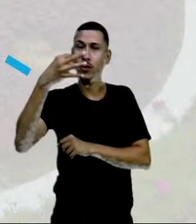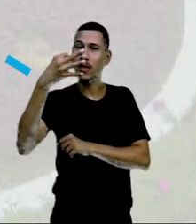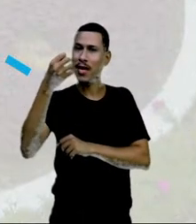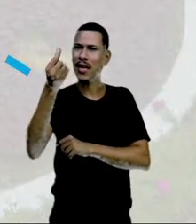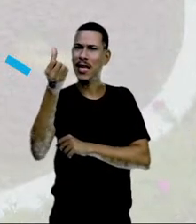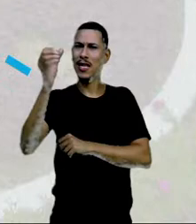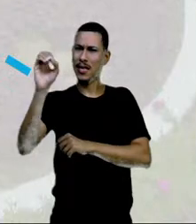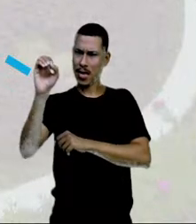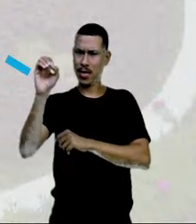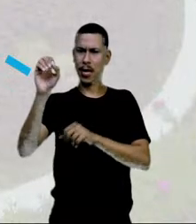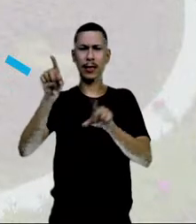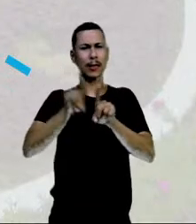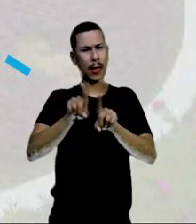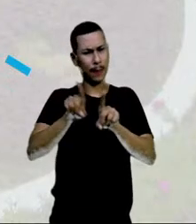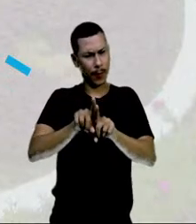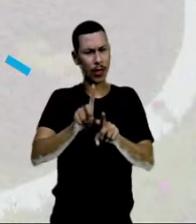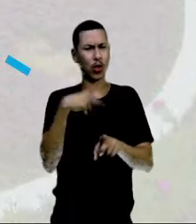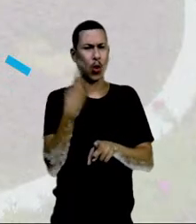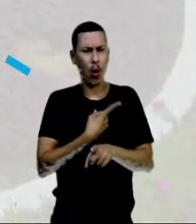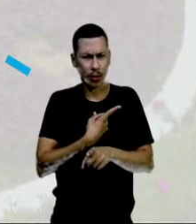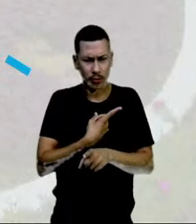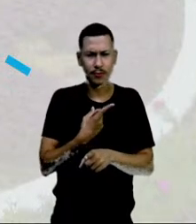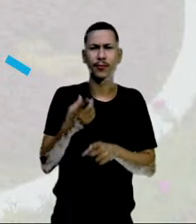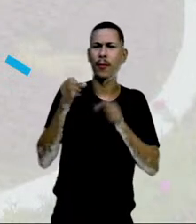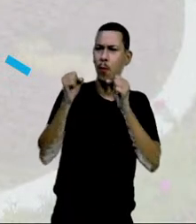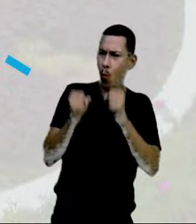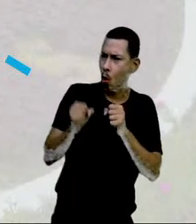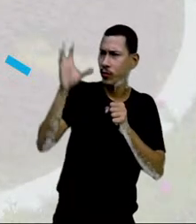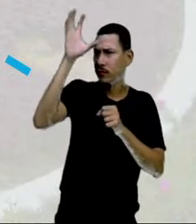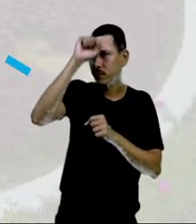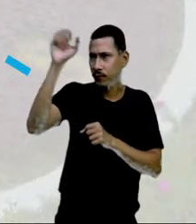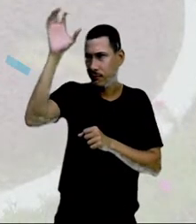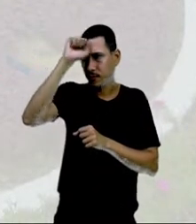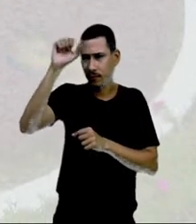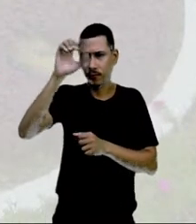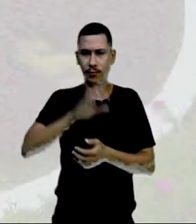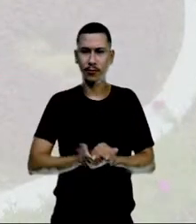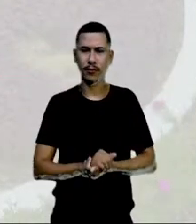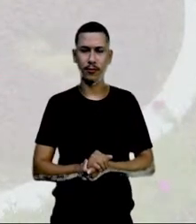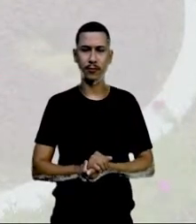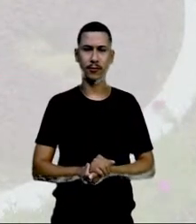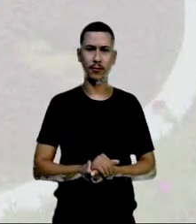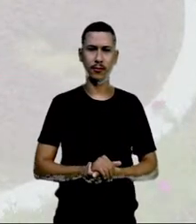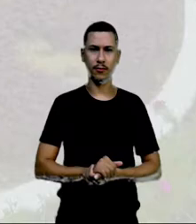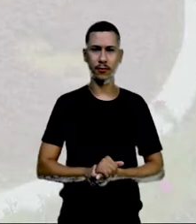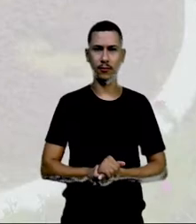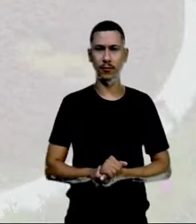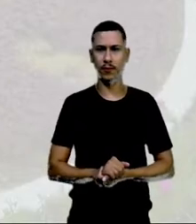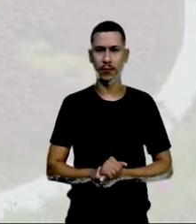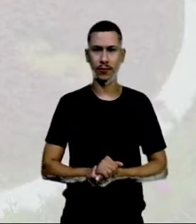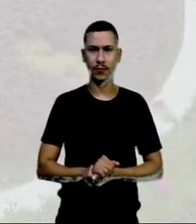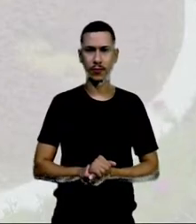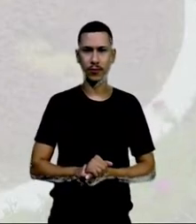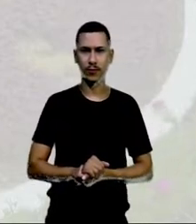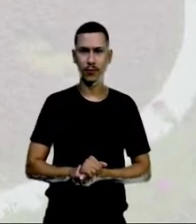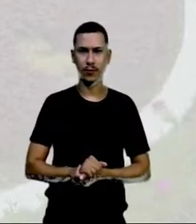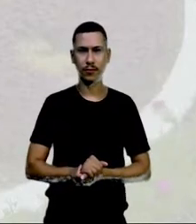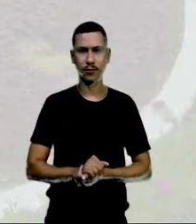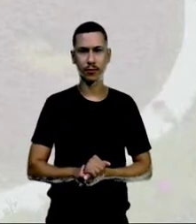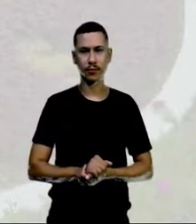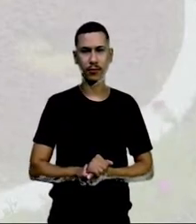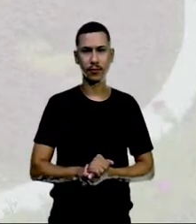uma outra situação que a gente também pode explorar no nosso relógio. Então vamos pensar o seguinte,